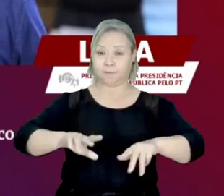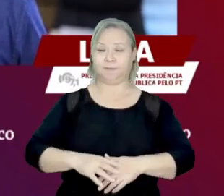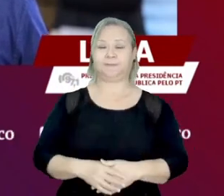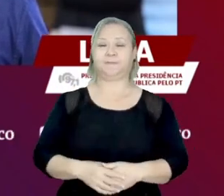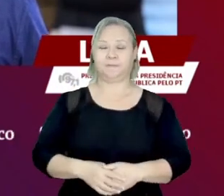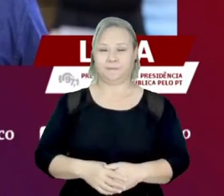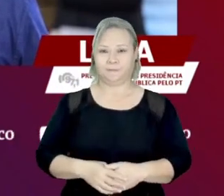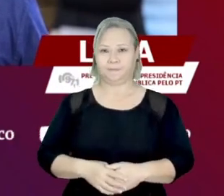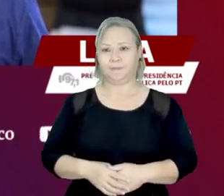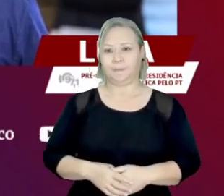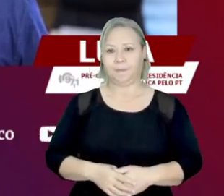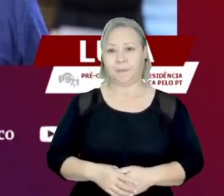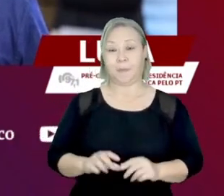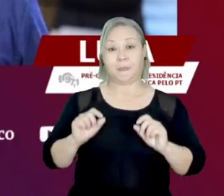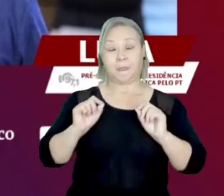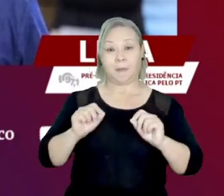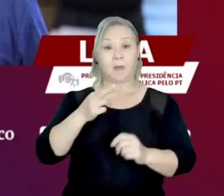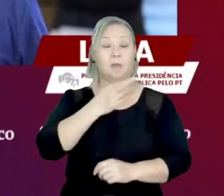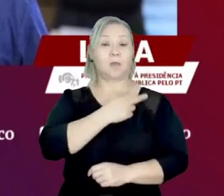a 7,5%